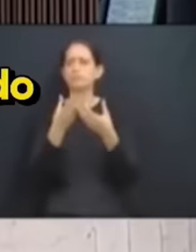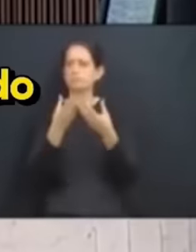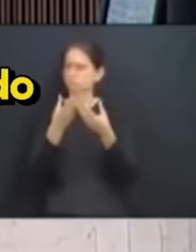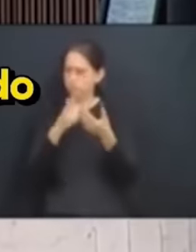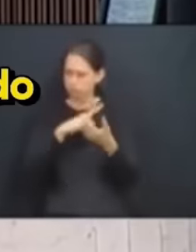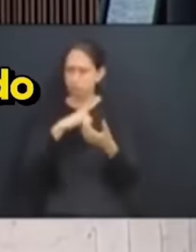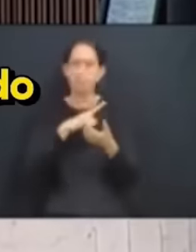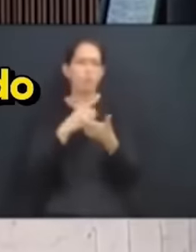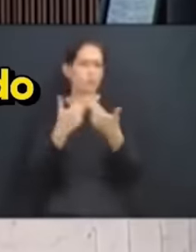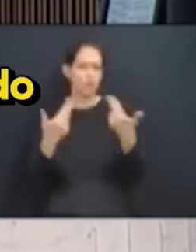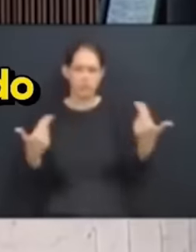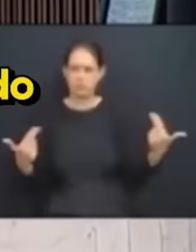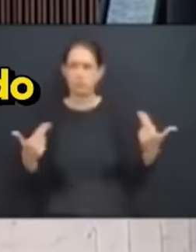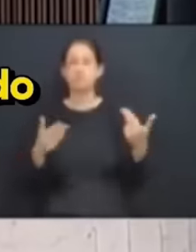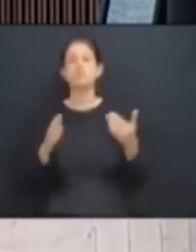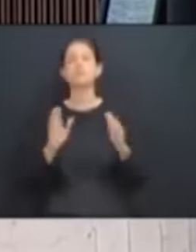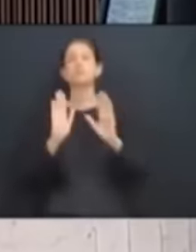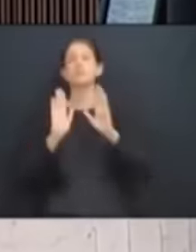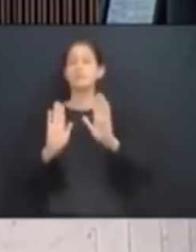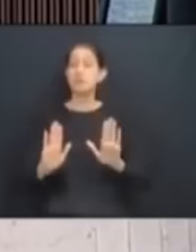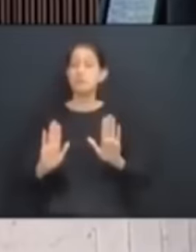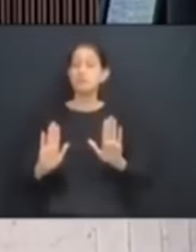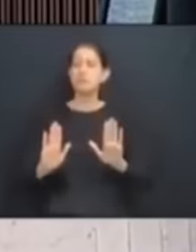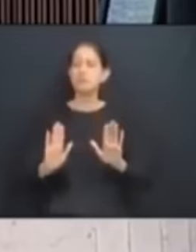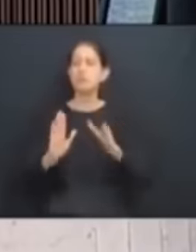Mas foi sequestrado